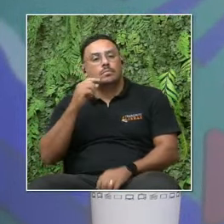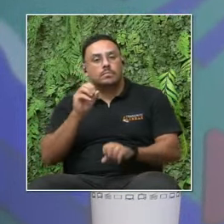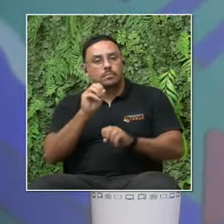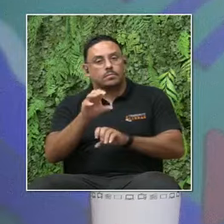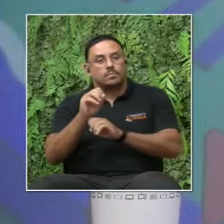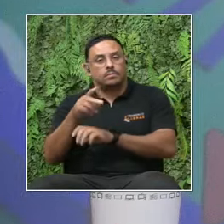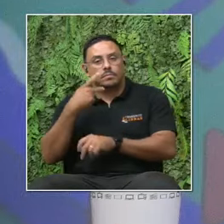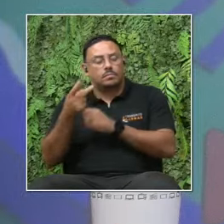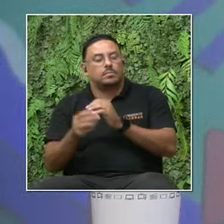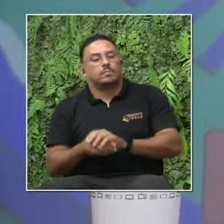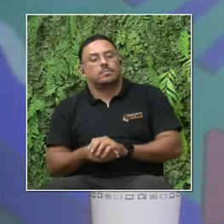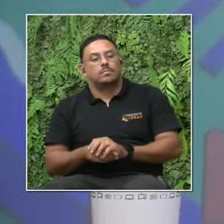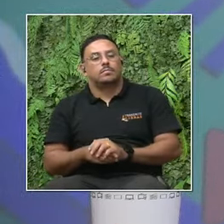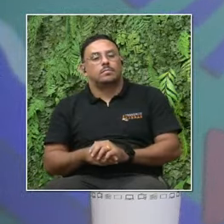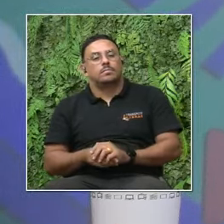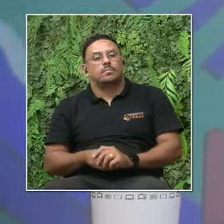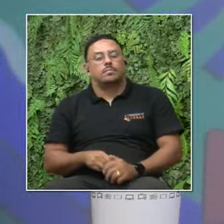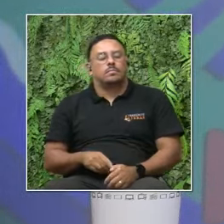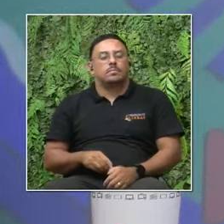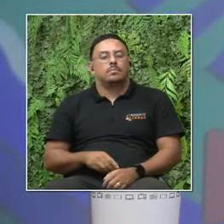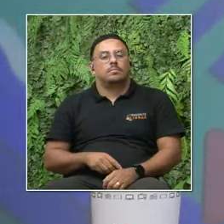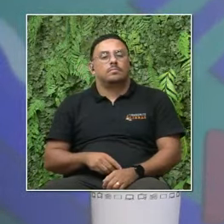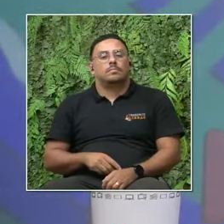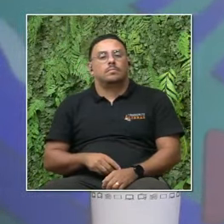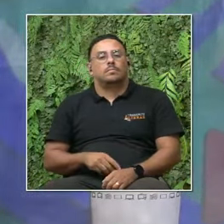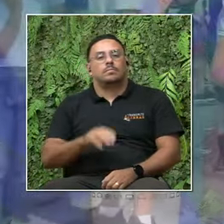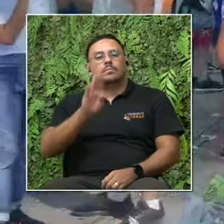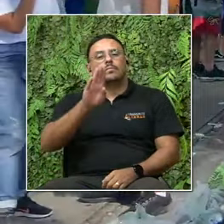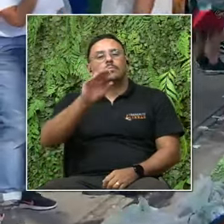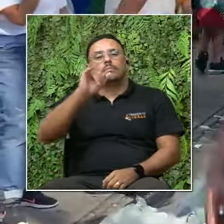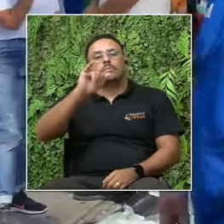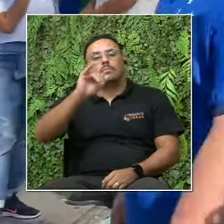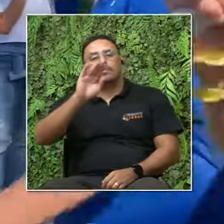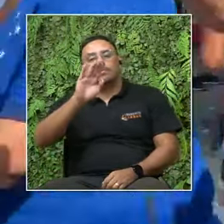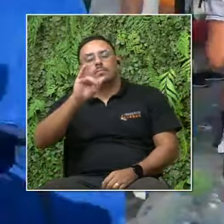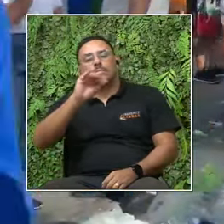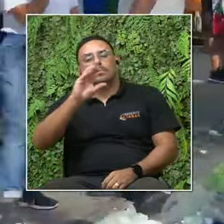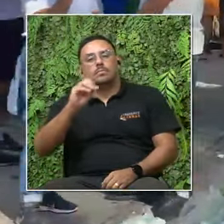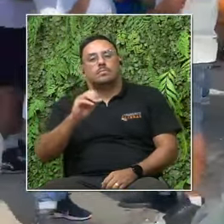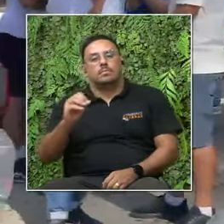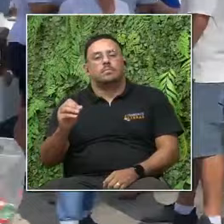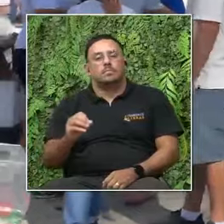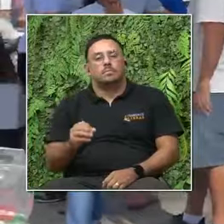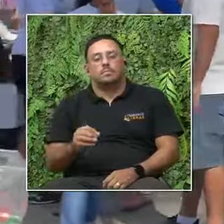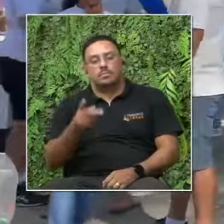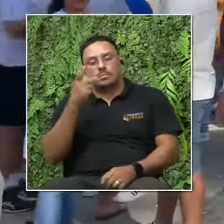fala ru Ramalho Cadê o Bibico da